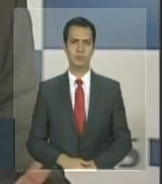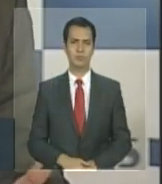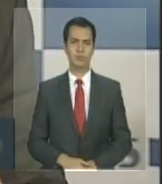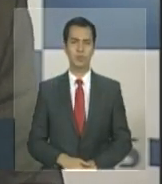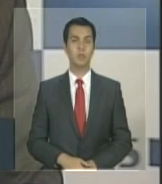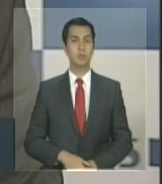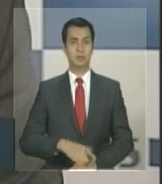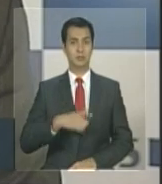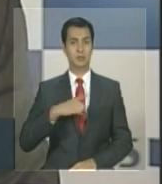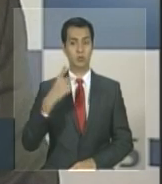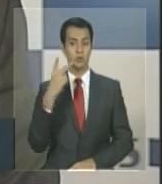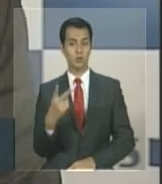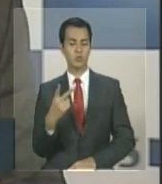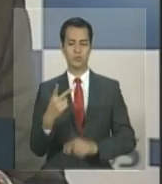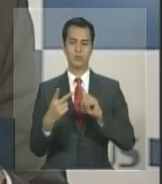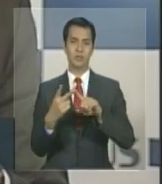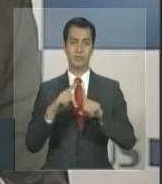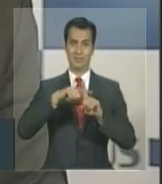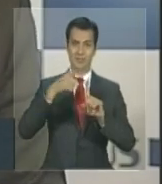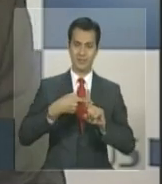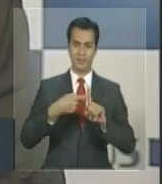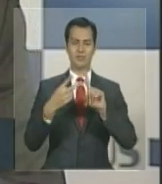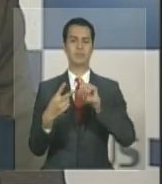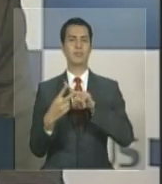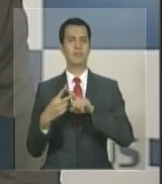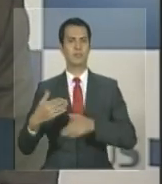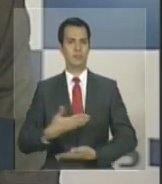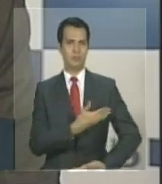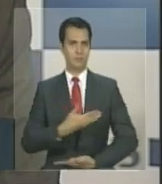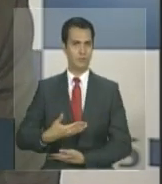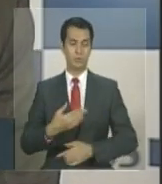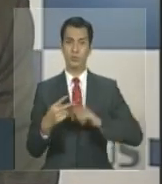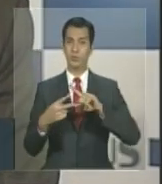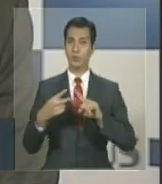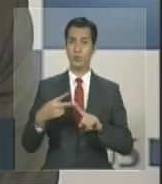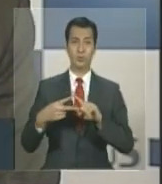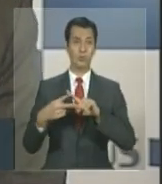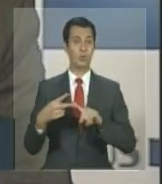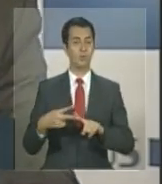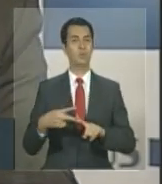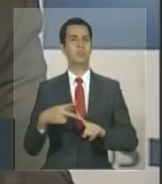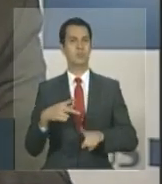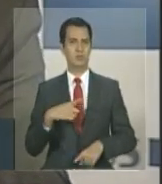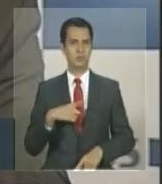porque protege a gestante, e ao proteger a gestante, está protegendo o bebê,